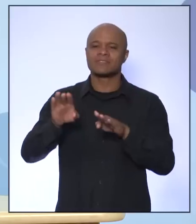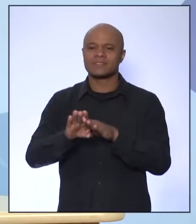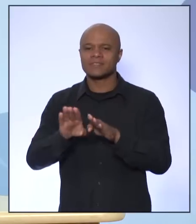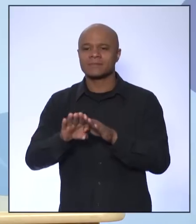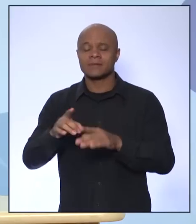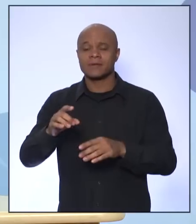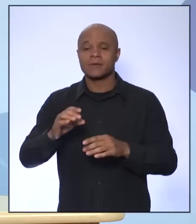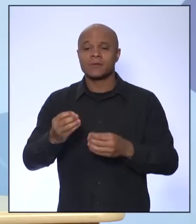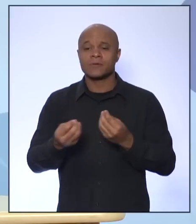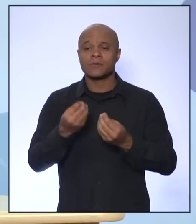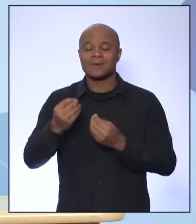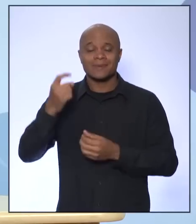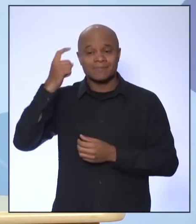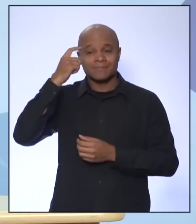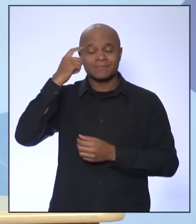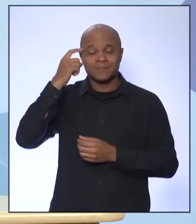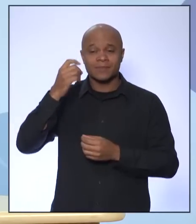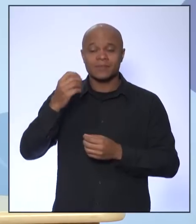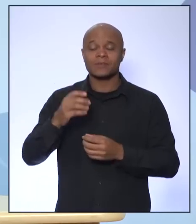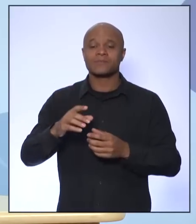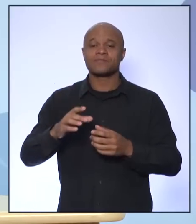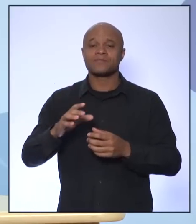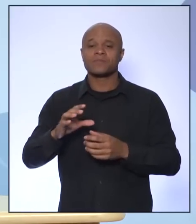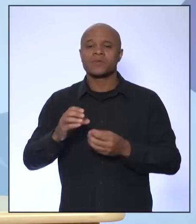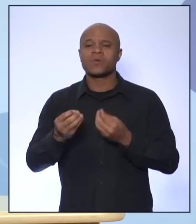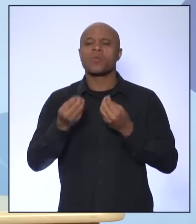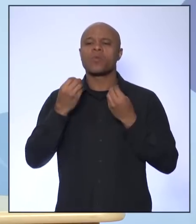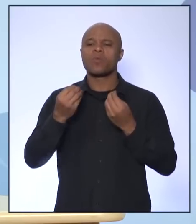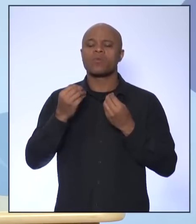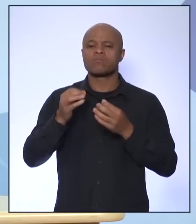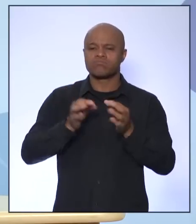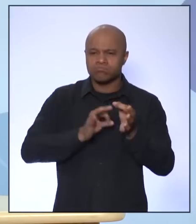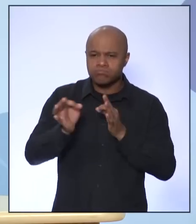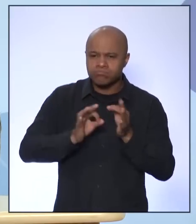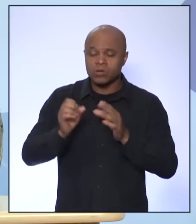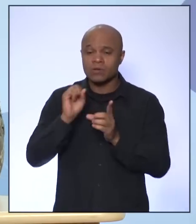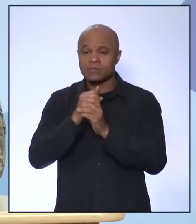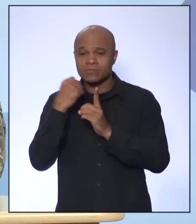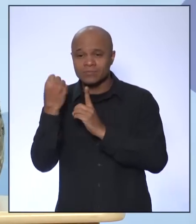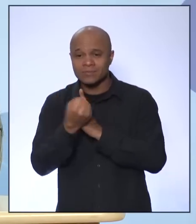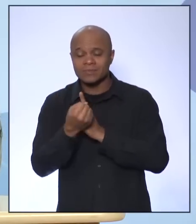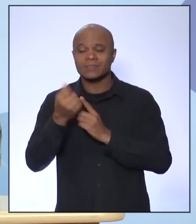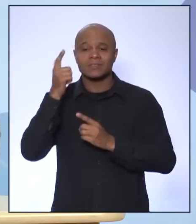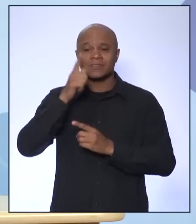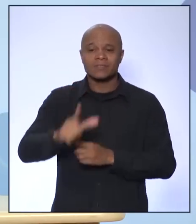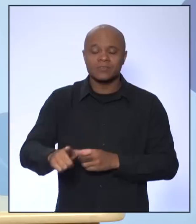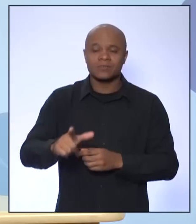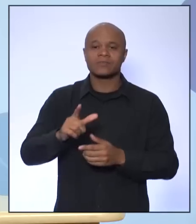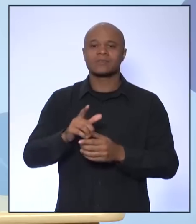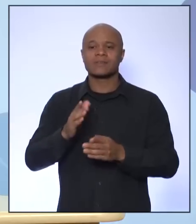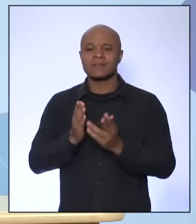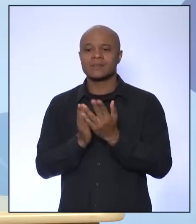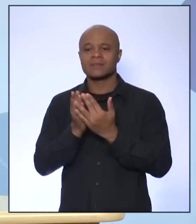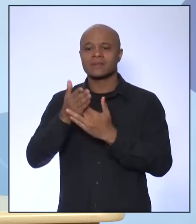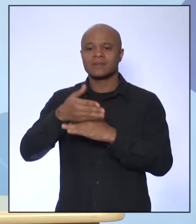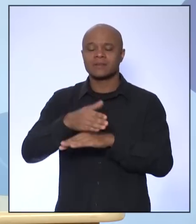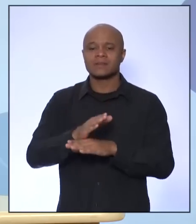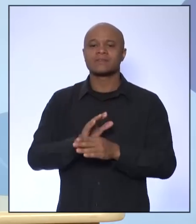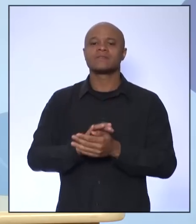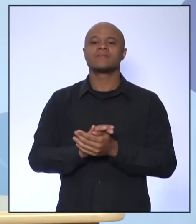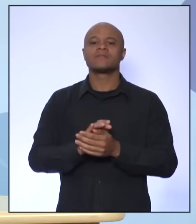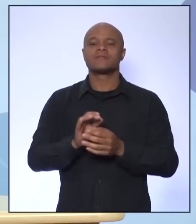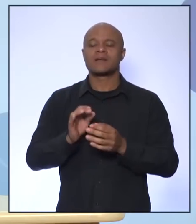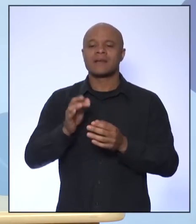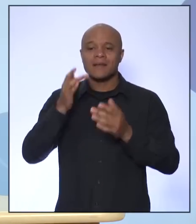eles pensam, como eles se organizam socialmente. Isso tudo a gente consegue analisar através da arte. Eu não vou dar spoiler do